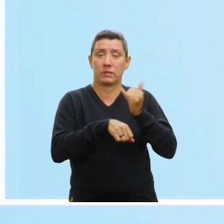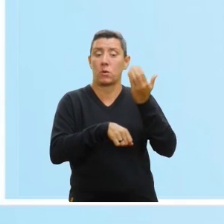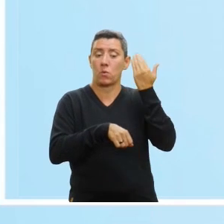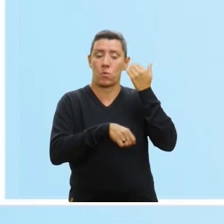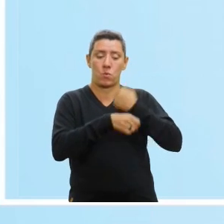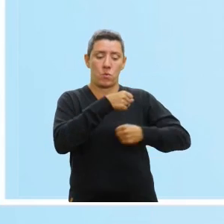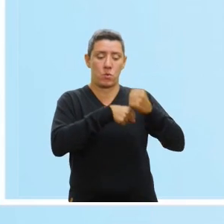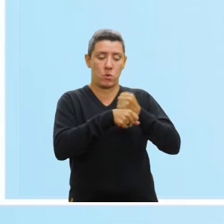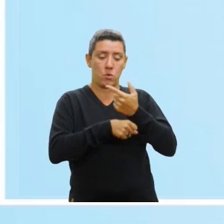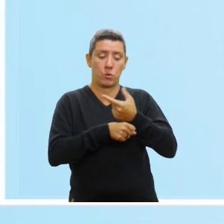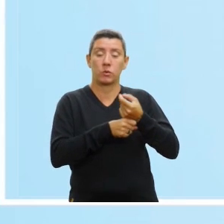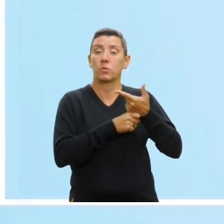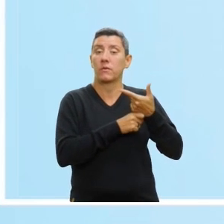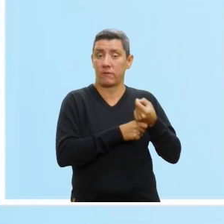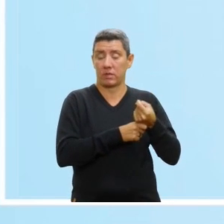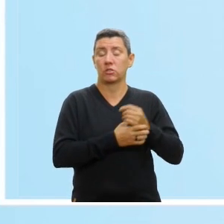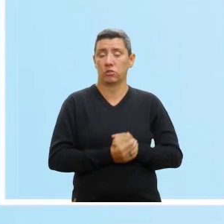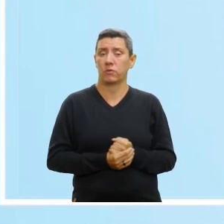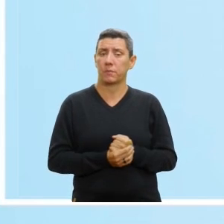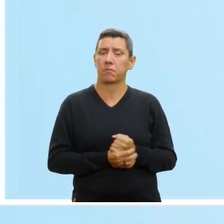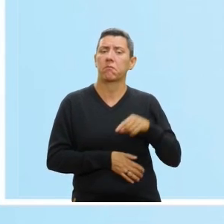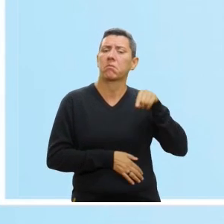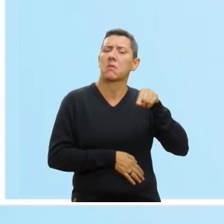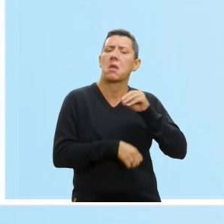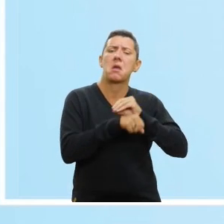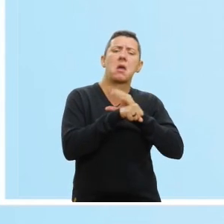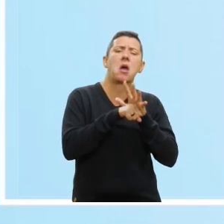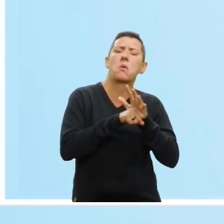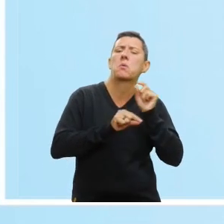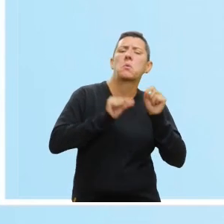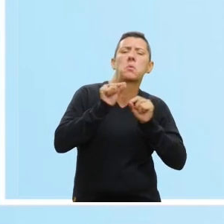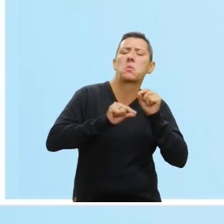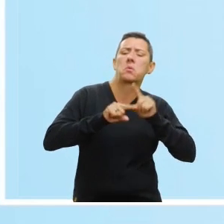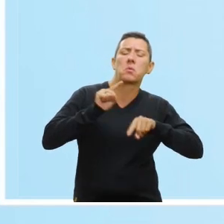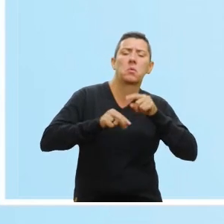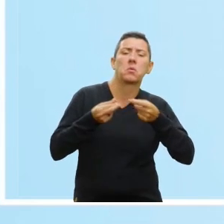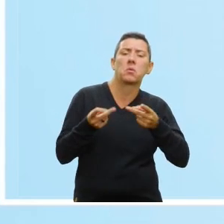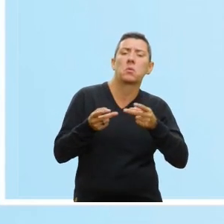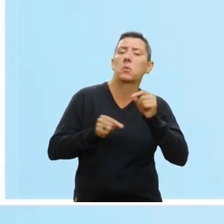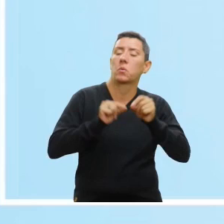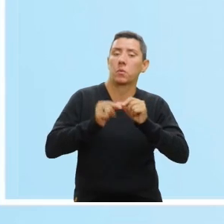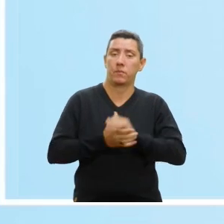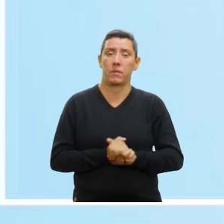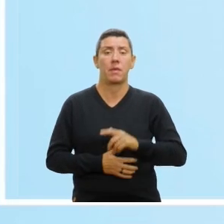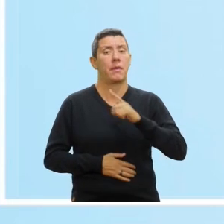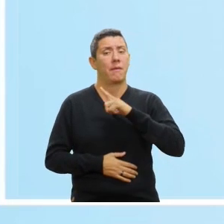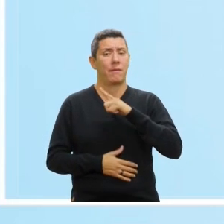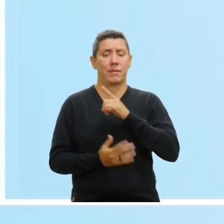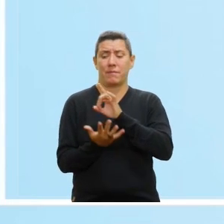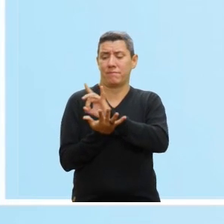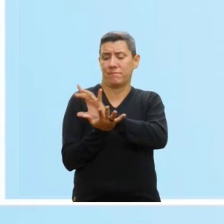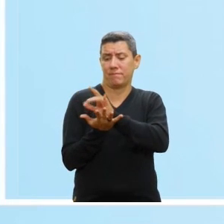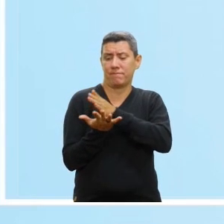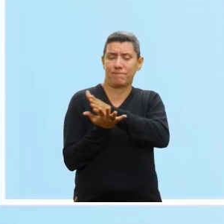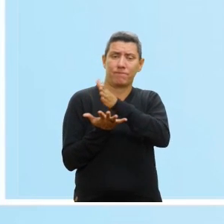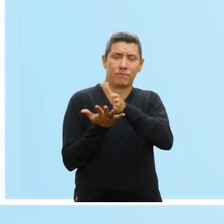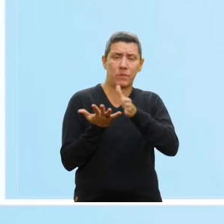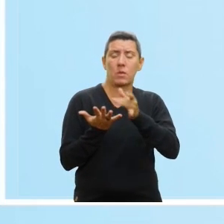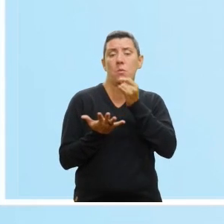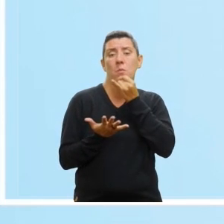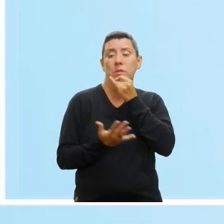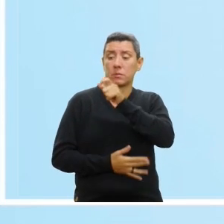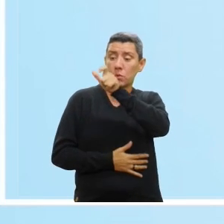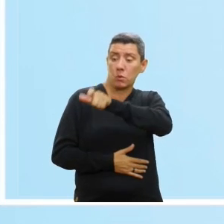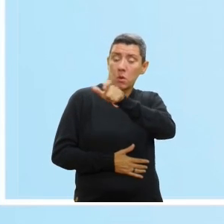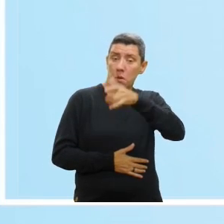são os negócios da Huawei, né? A Huawei possui produtos com solução fim a fim. Tá? Então, desde a parte de consumidores, né,